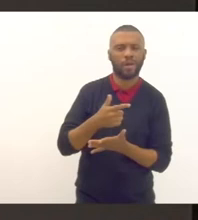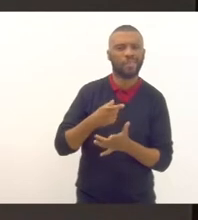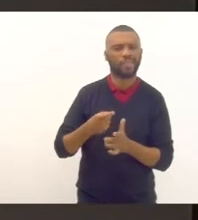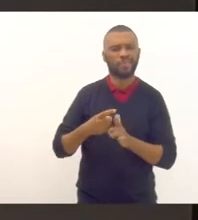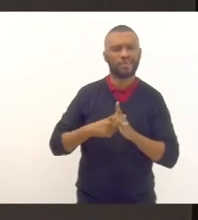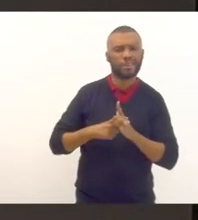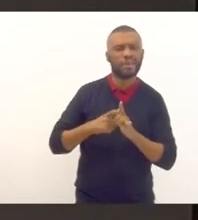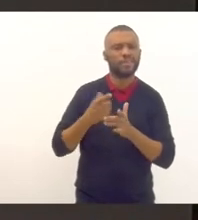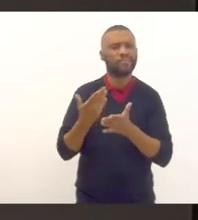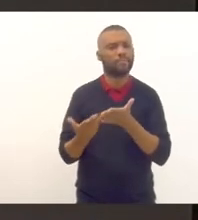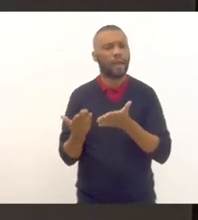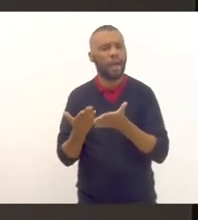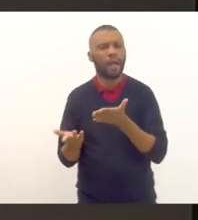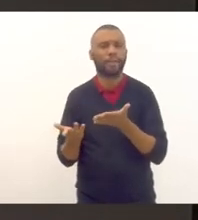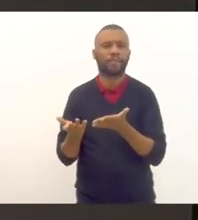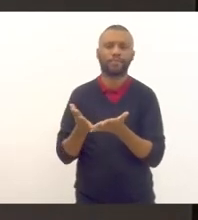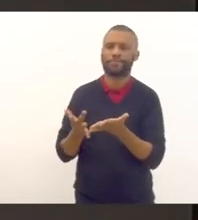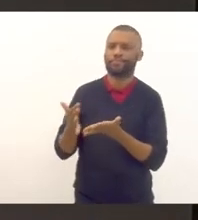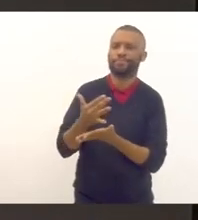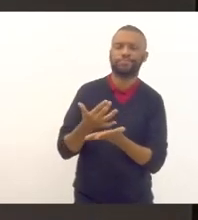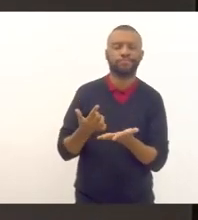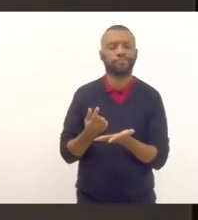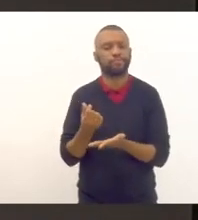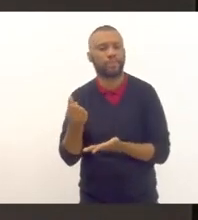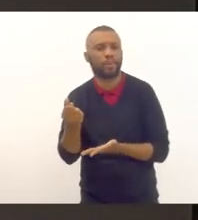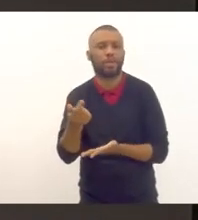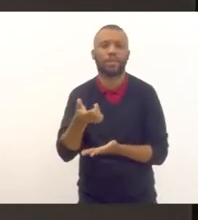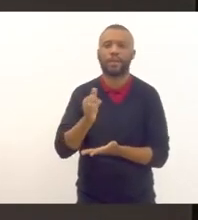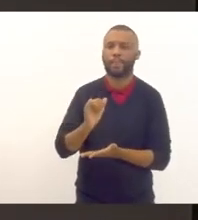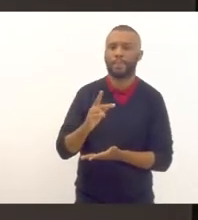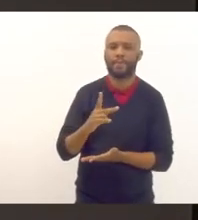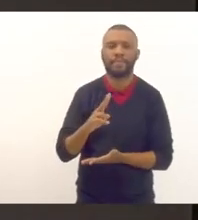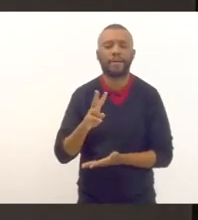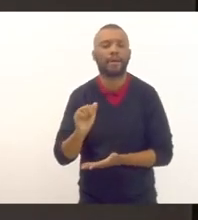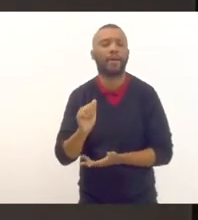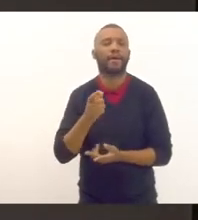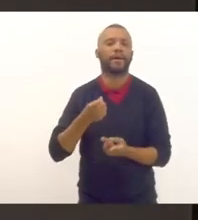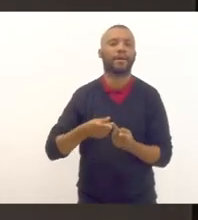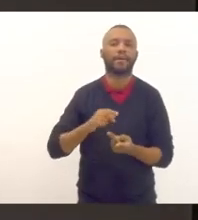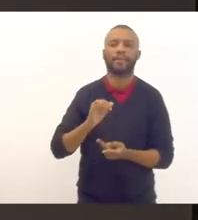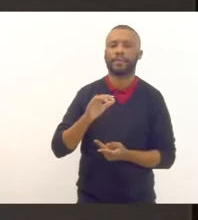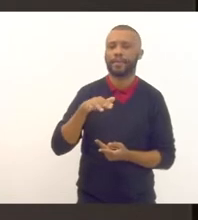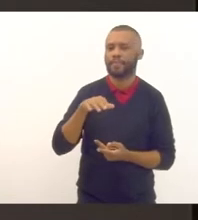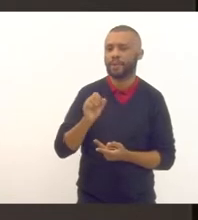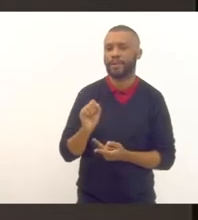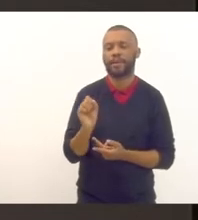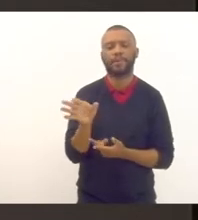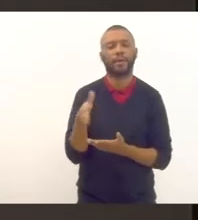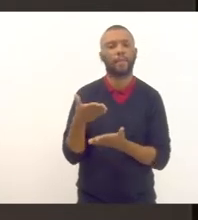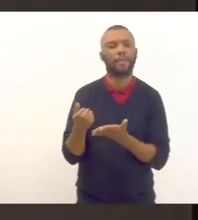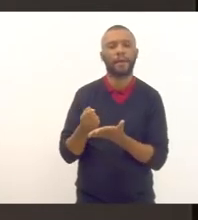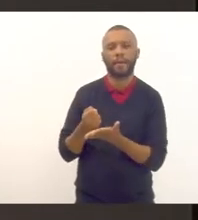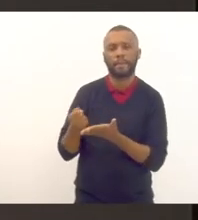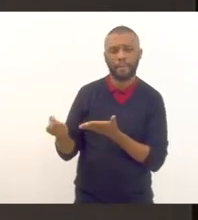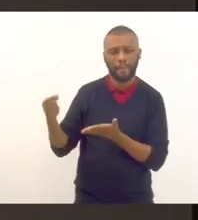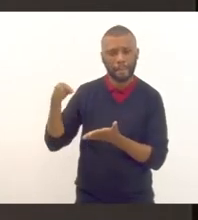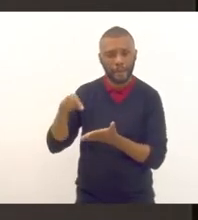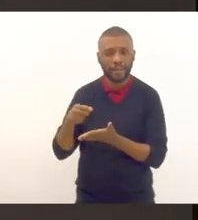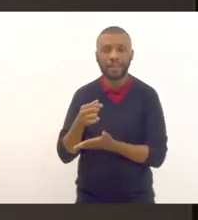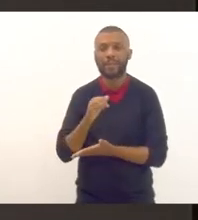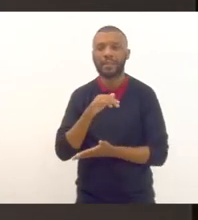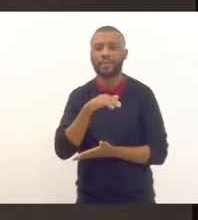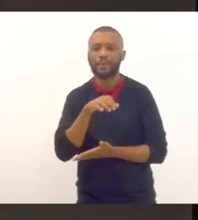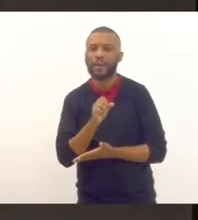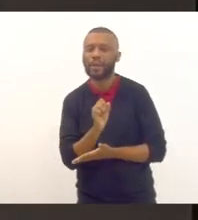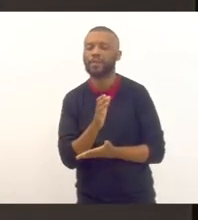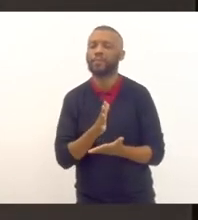de perda de receita, de IPVA, de ICMS. A perda de ICMS, de arrecadação